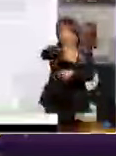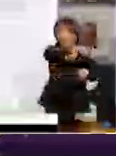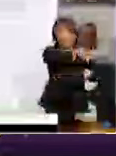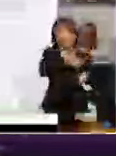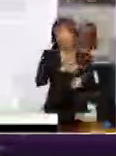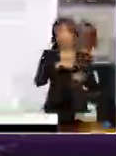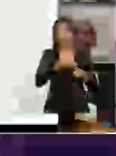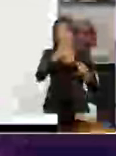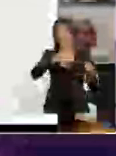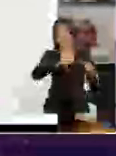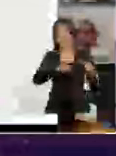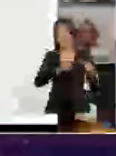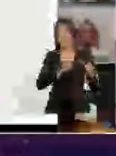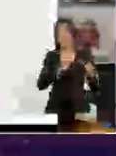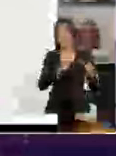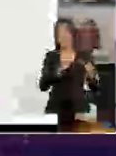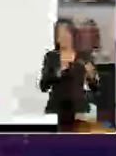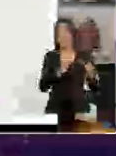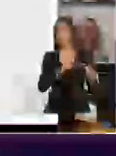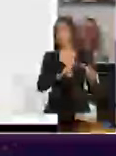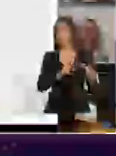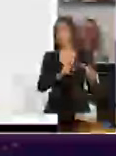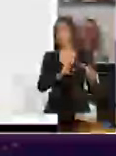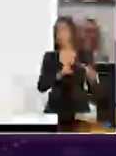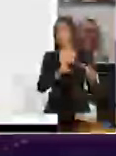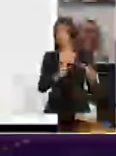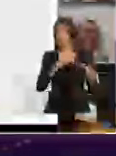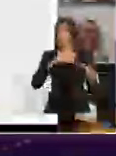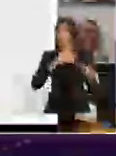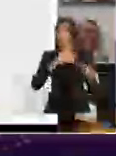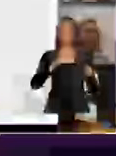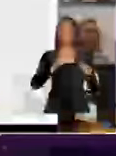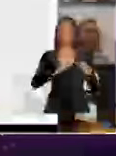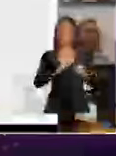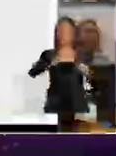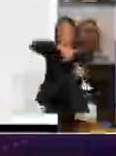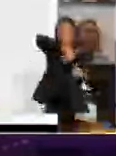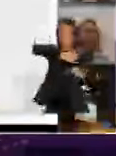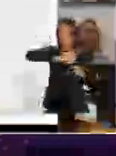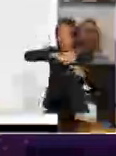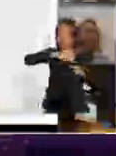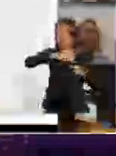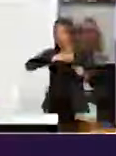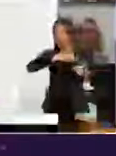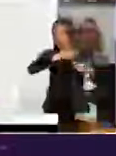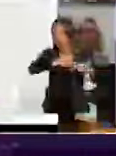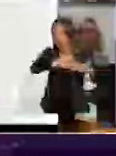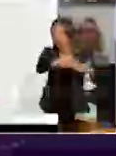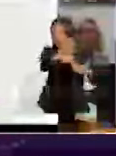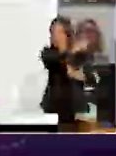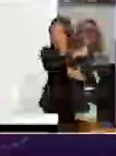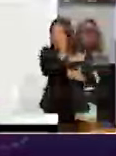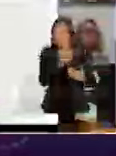de rotavírus, nós temos também a presença de modificações nessa vacinação ao longo do tempo, porque nos Estados Unidos